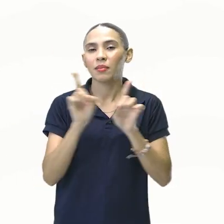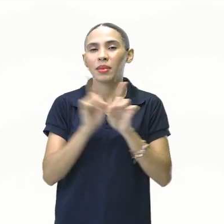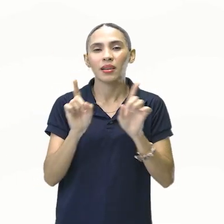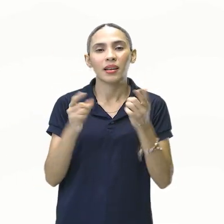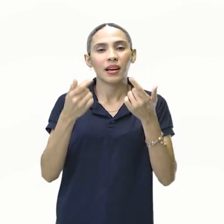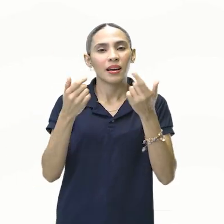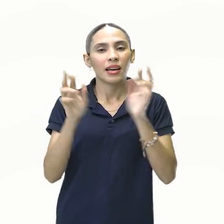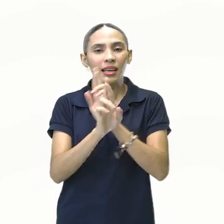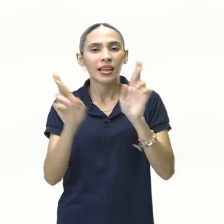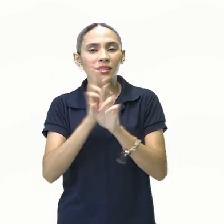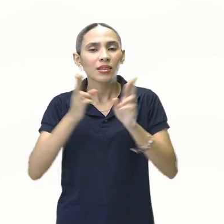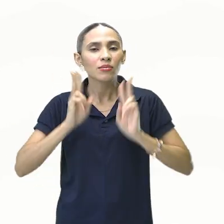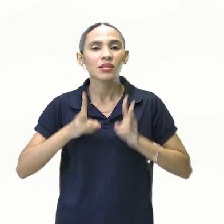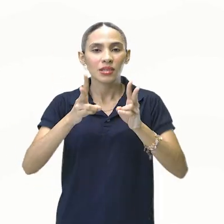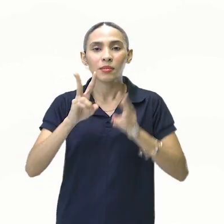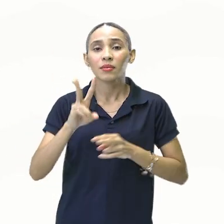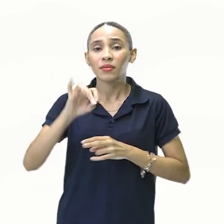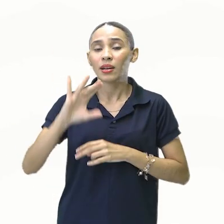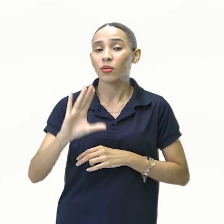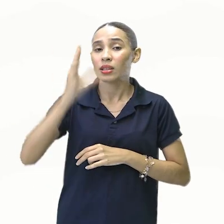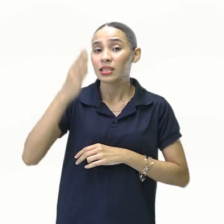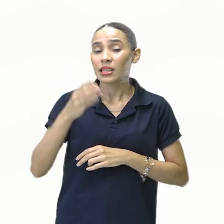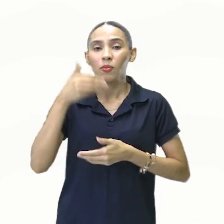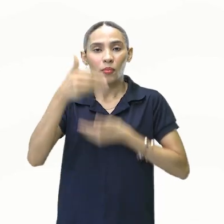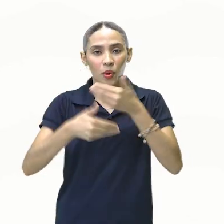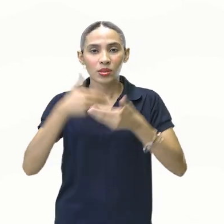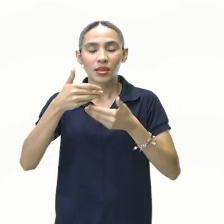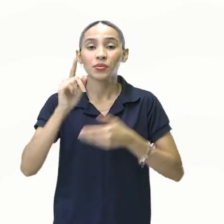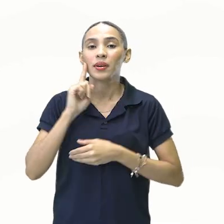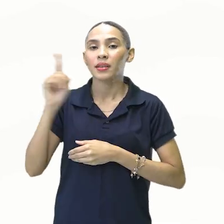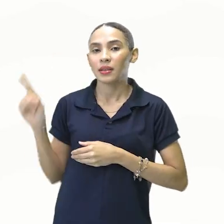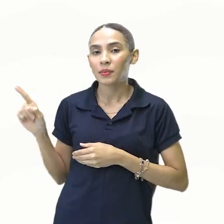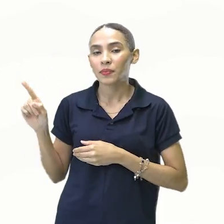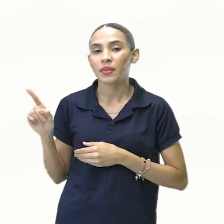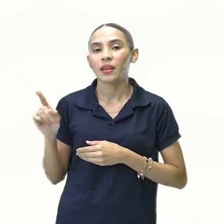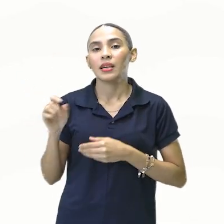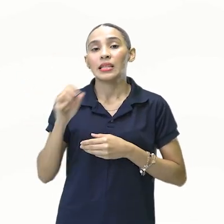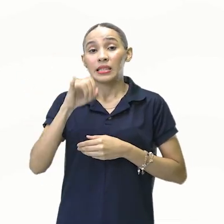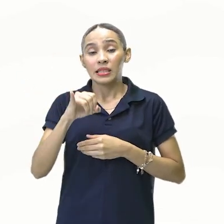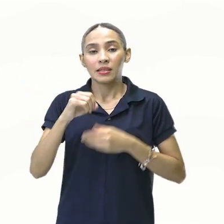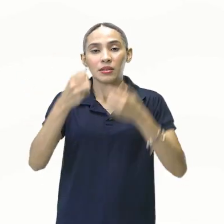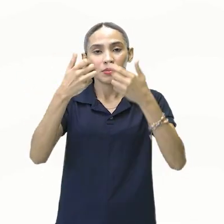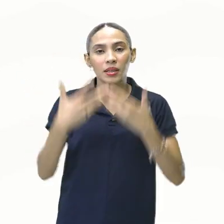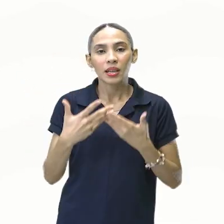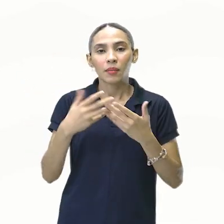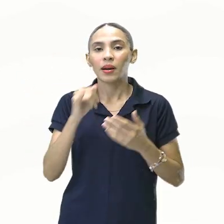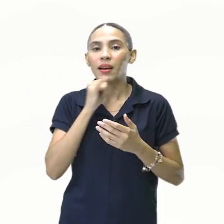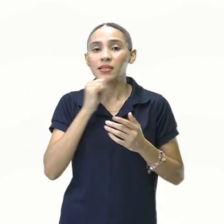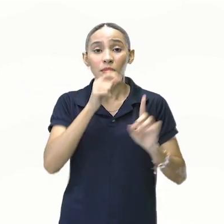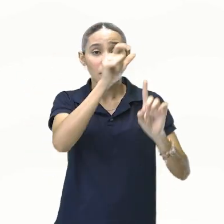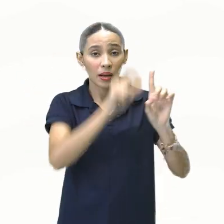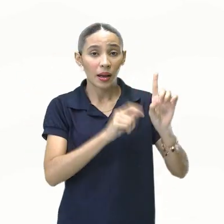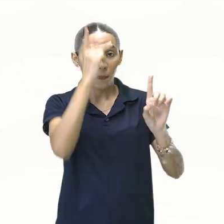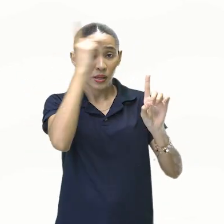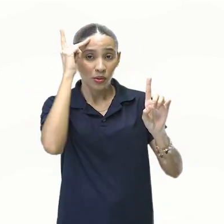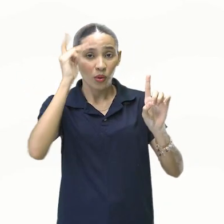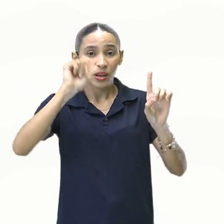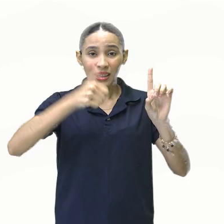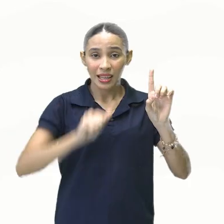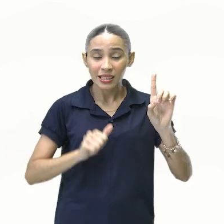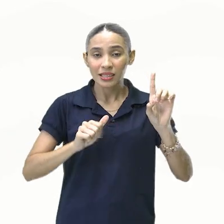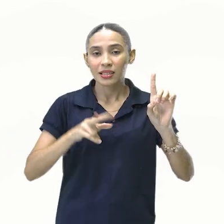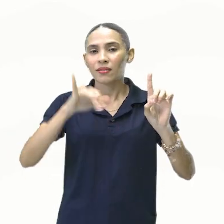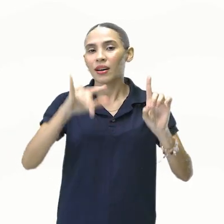é cíclica, vai sempre acontecer esse processo. Quando a gente fala do interpretante, vai